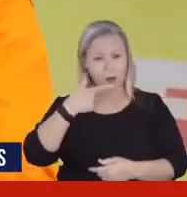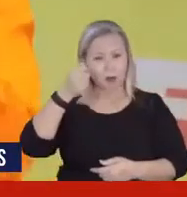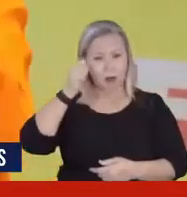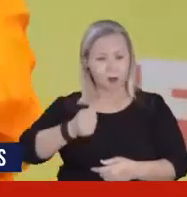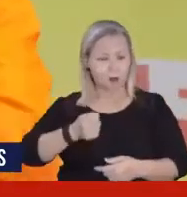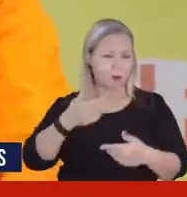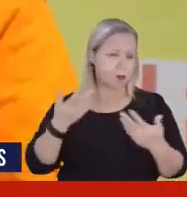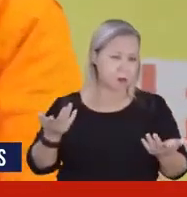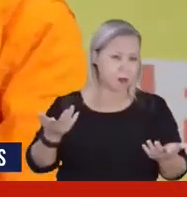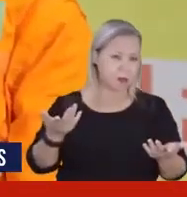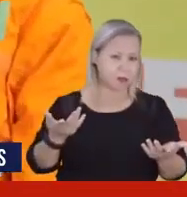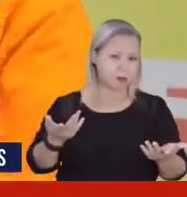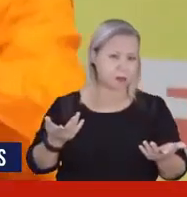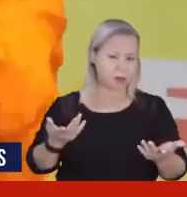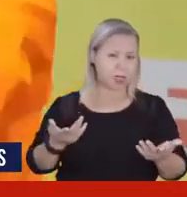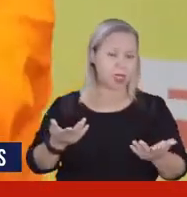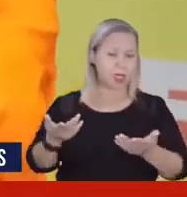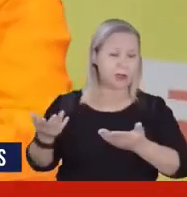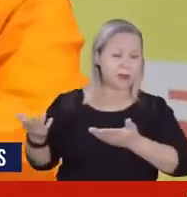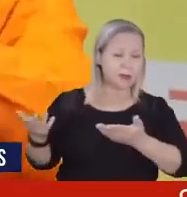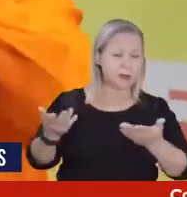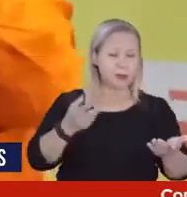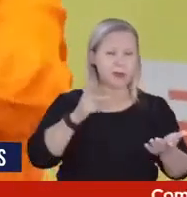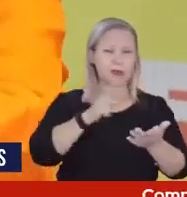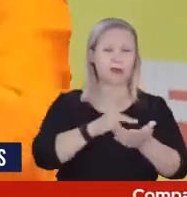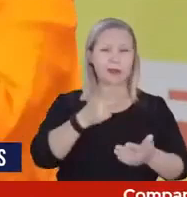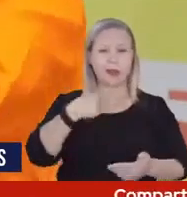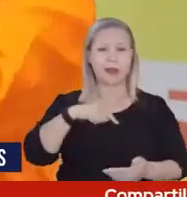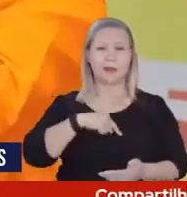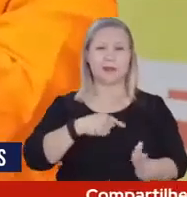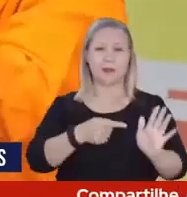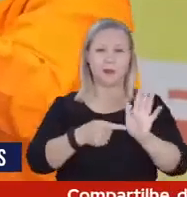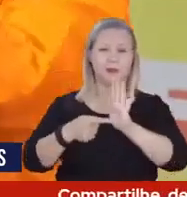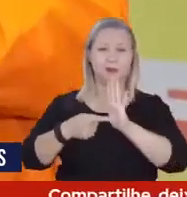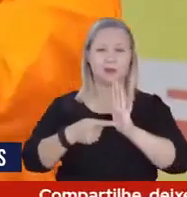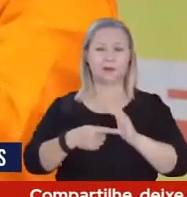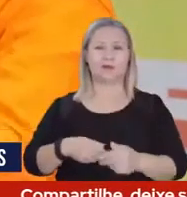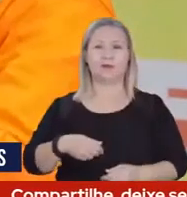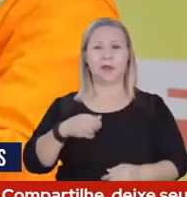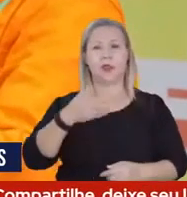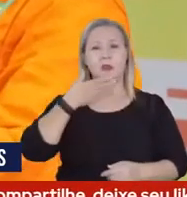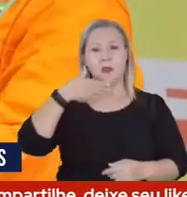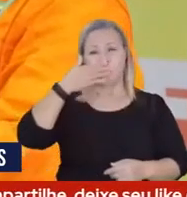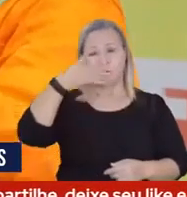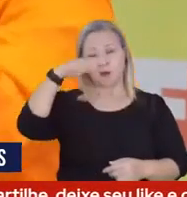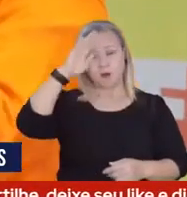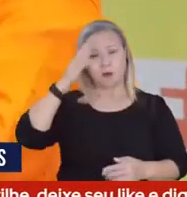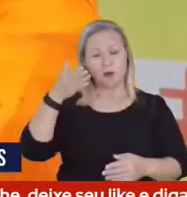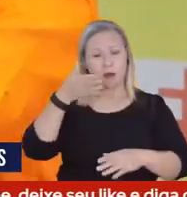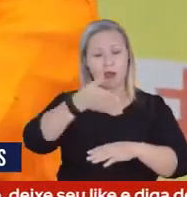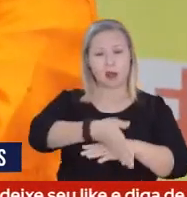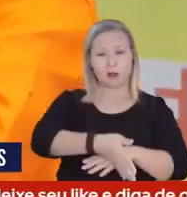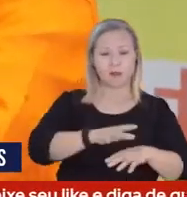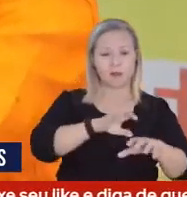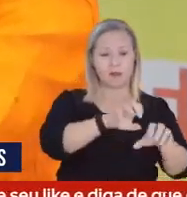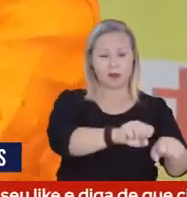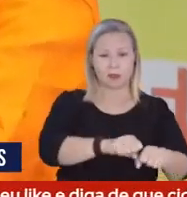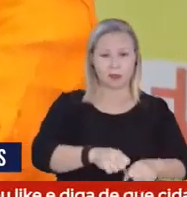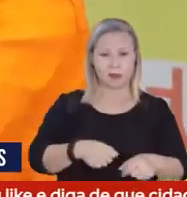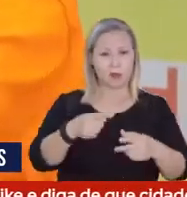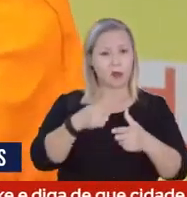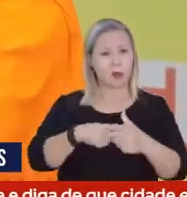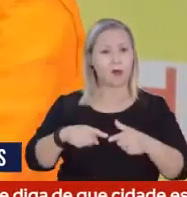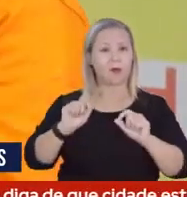trouxe isso novamente à tona. Foi o Iraque que foi invadido, aliás, o Iraque foi invadido por causa da Petrobras. E o Brasil perdeu